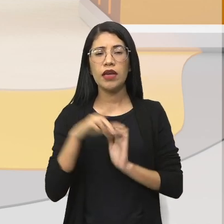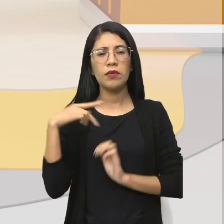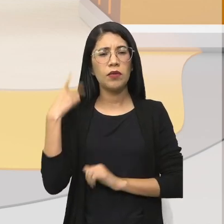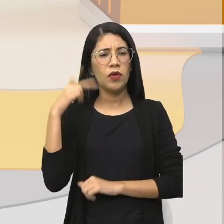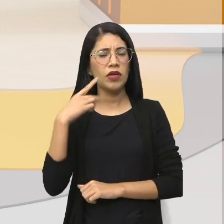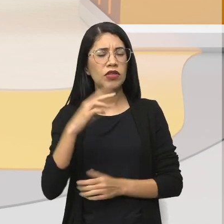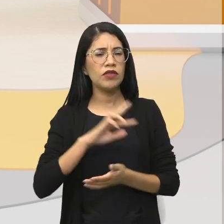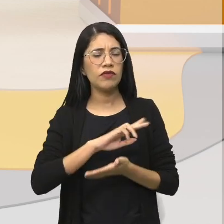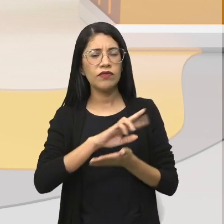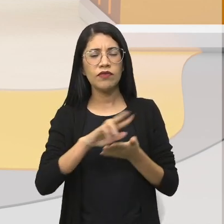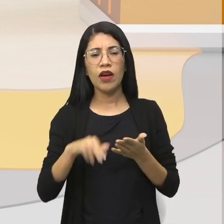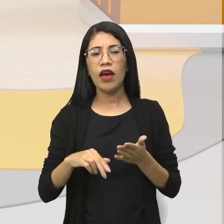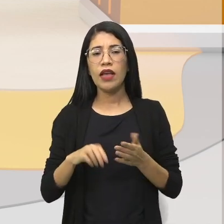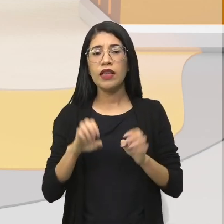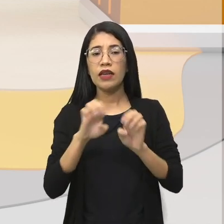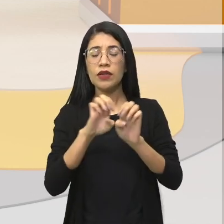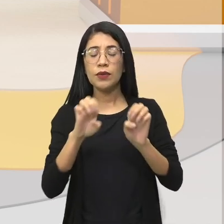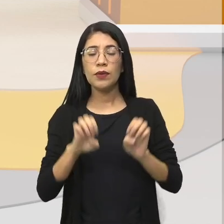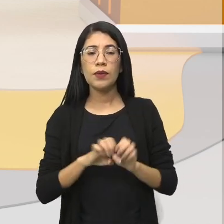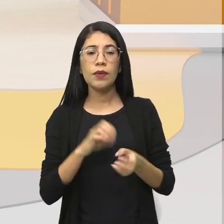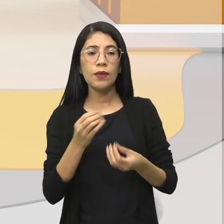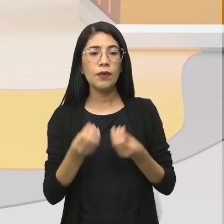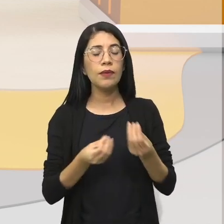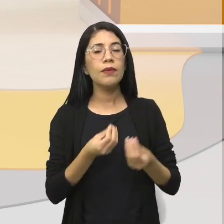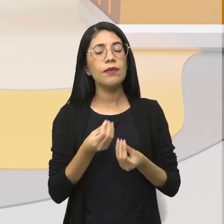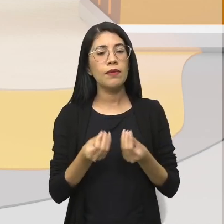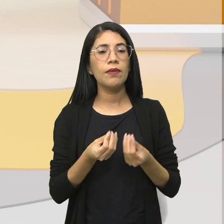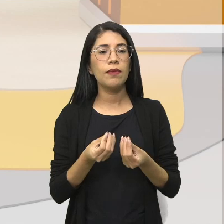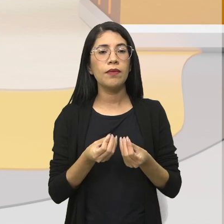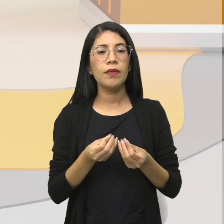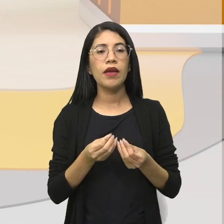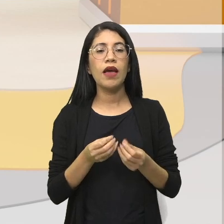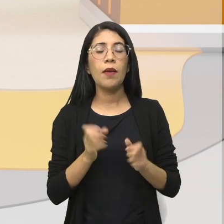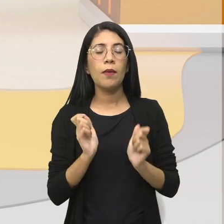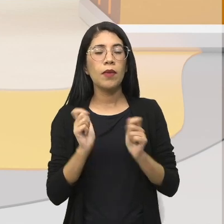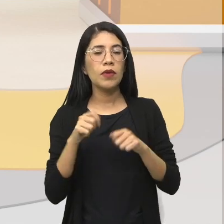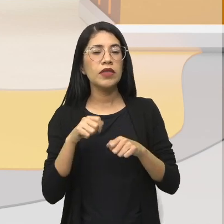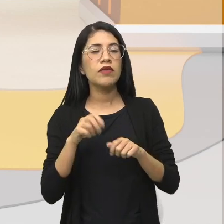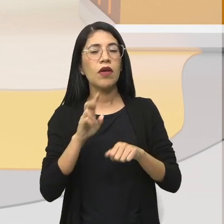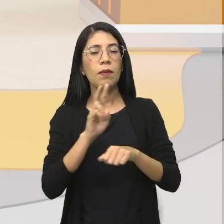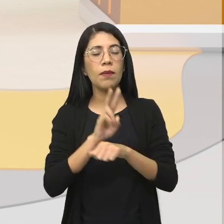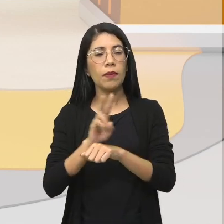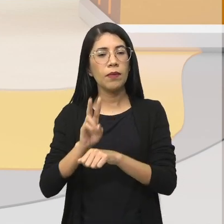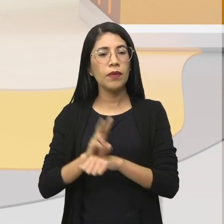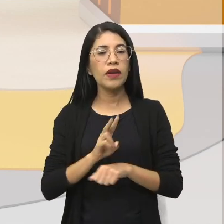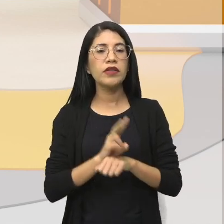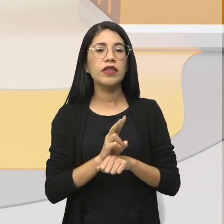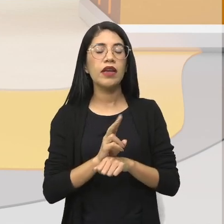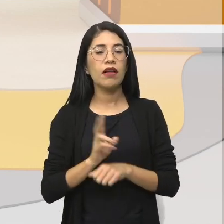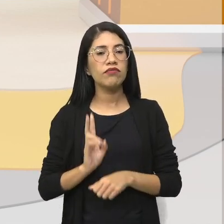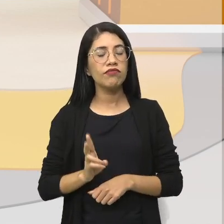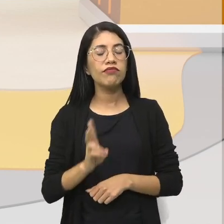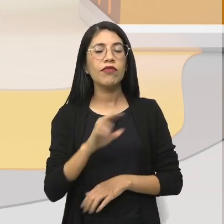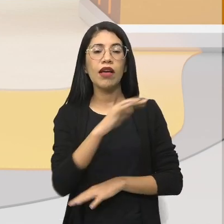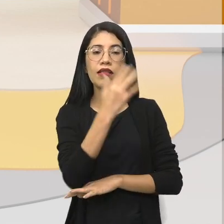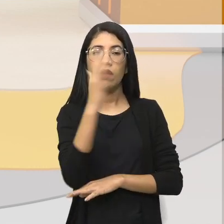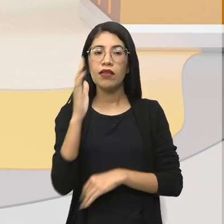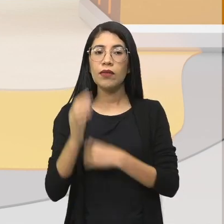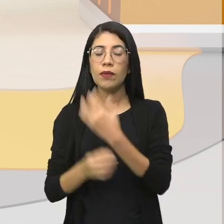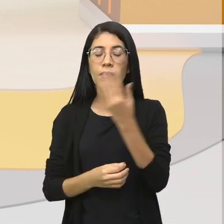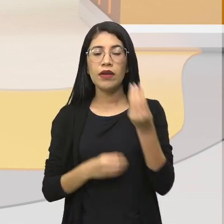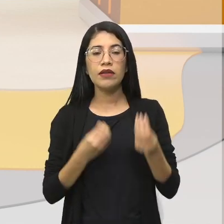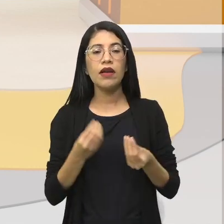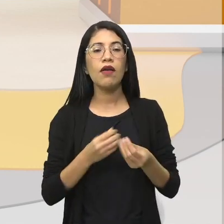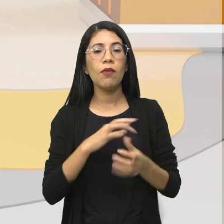ambiental, elas estão estruturadas aí de forma a proteger e conservar essa natureza de